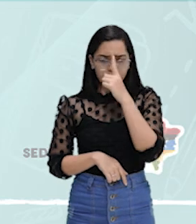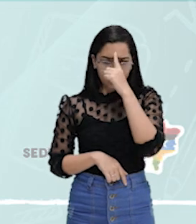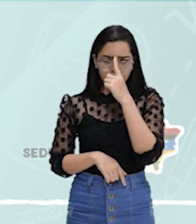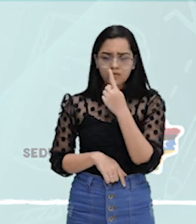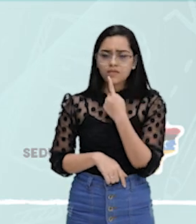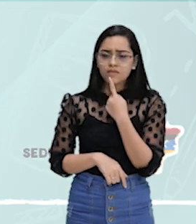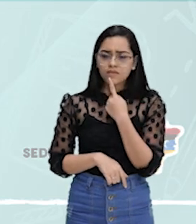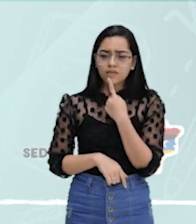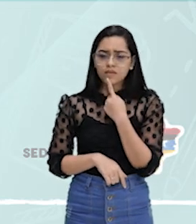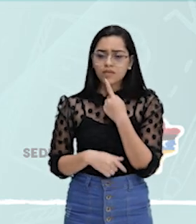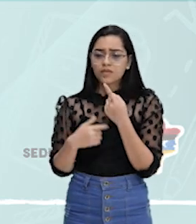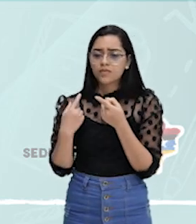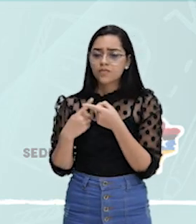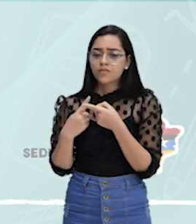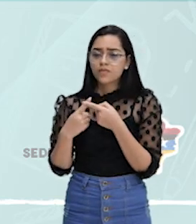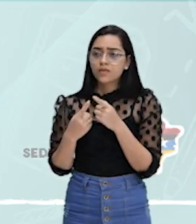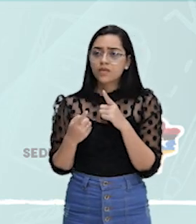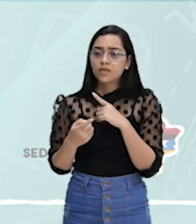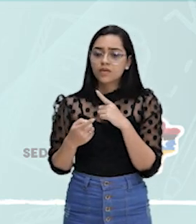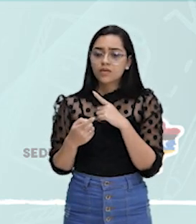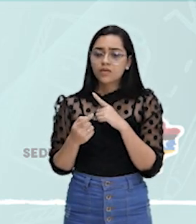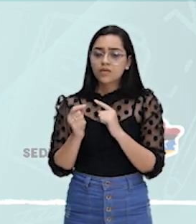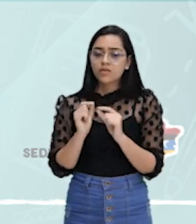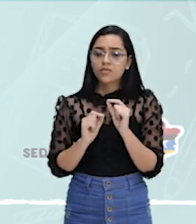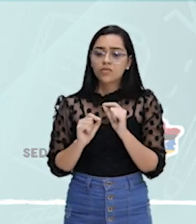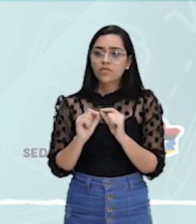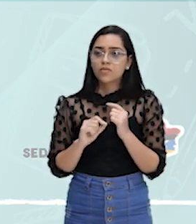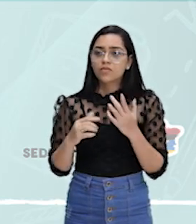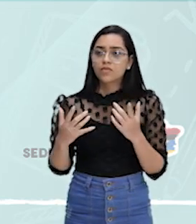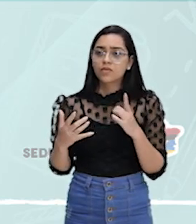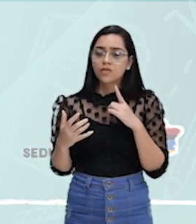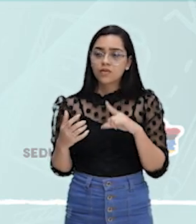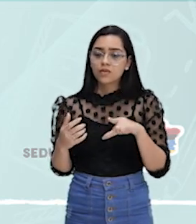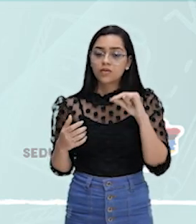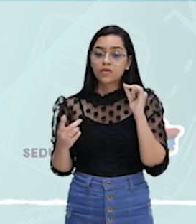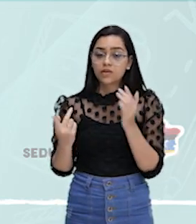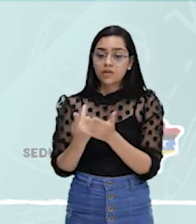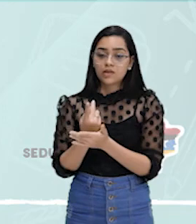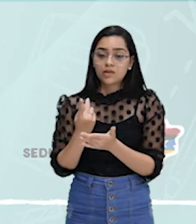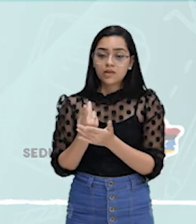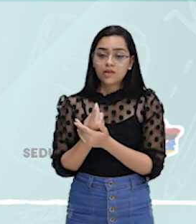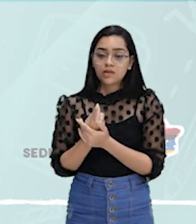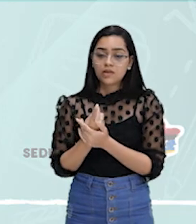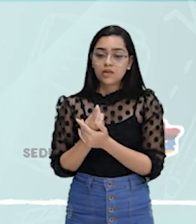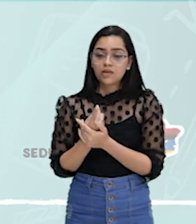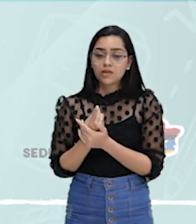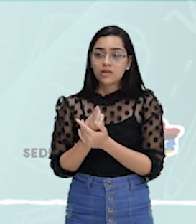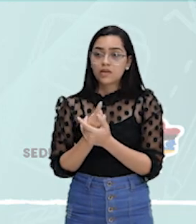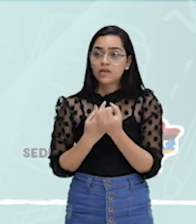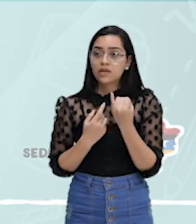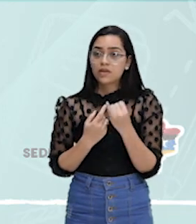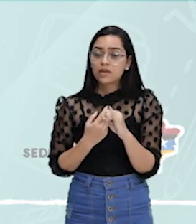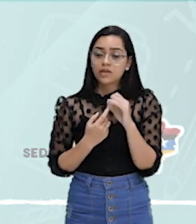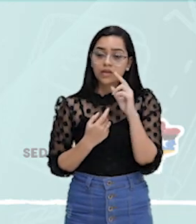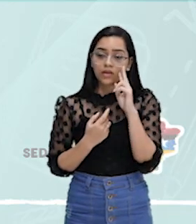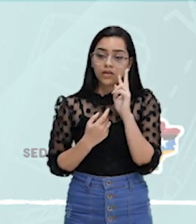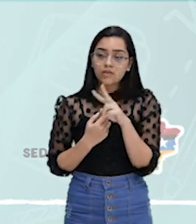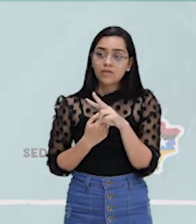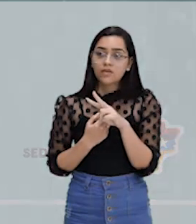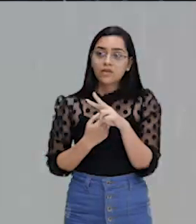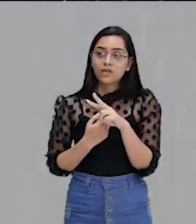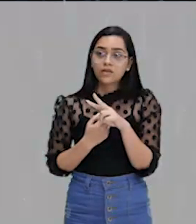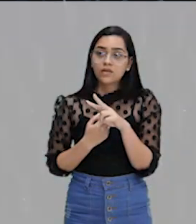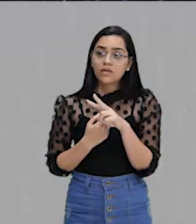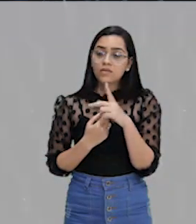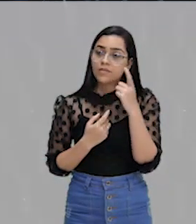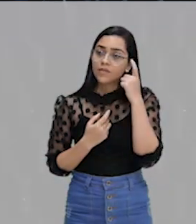é interessante, porque tem um distrator aí, uma opção errada, que simplesmente se o aluno olhar para a imagem, ele